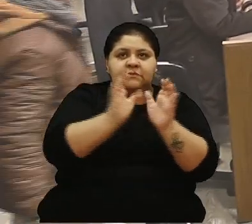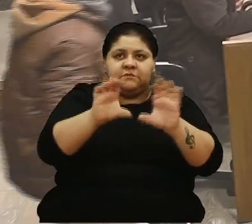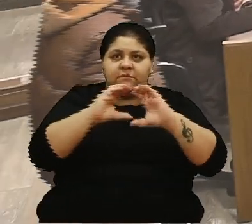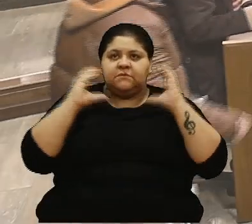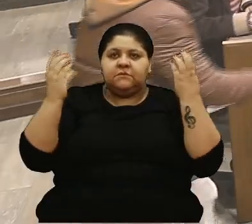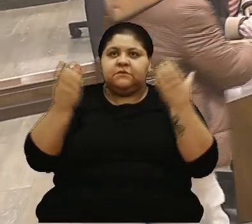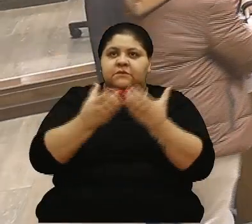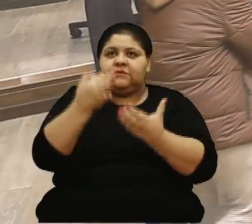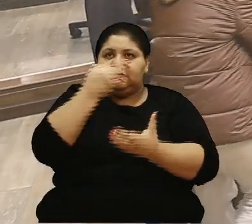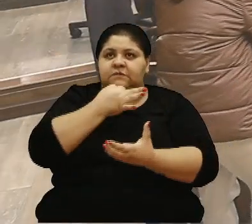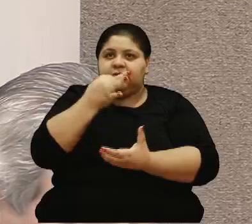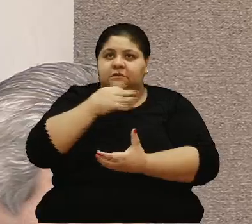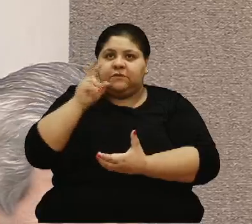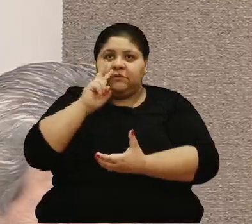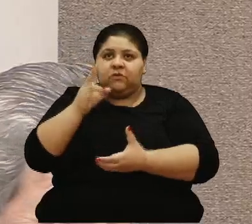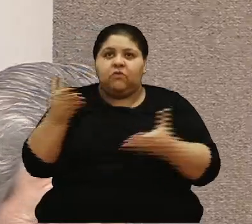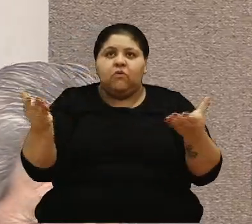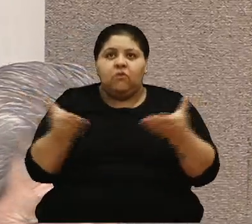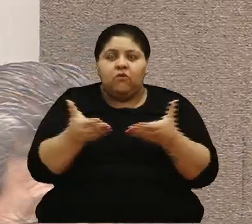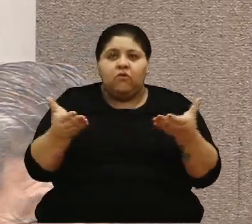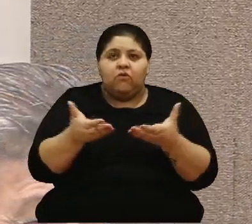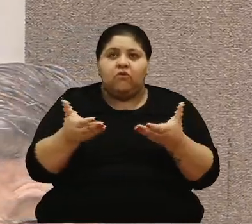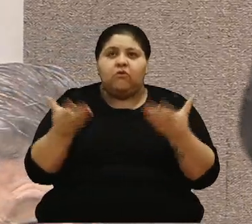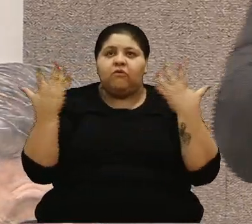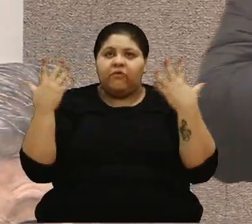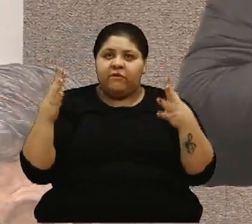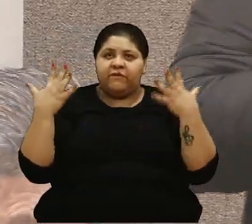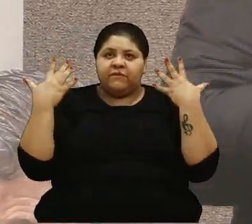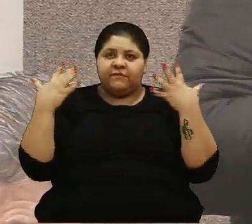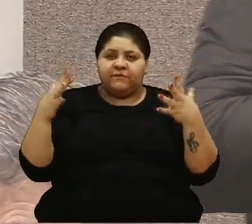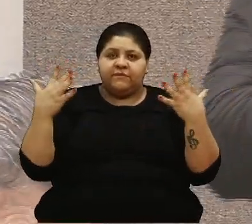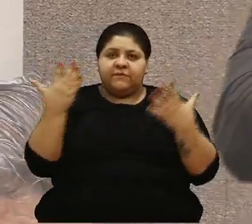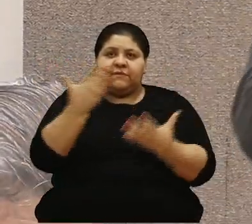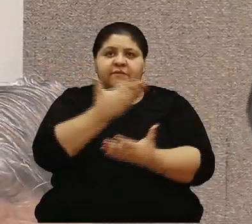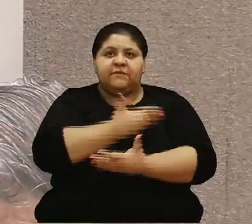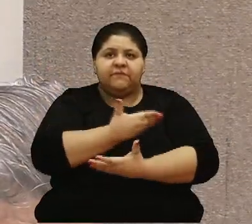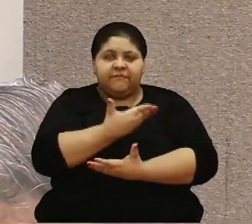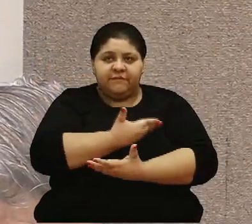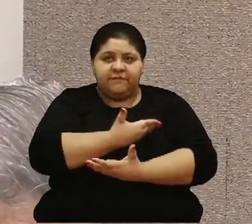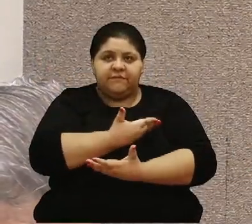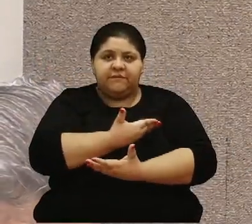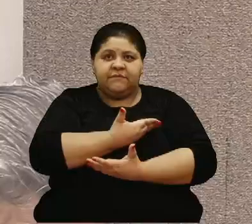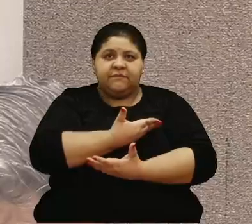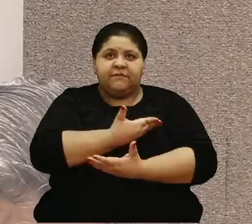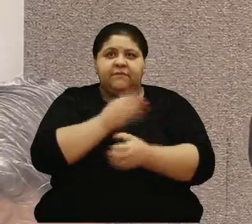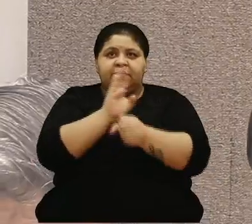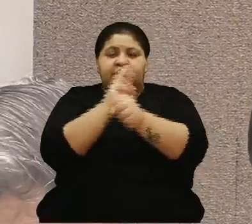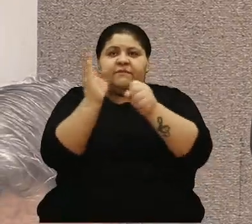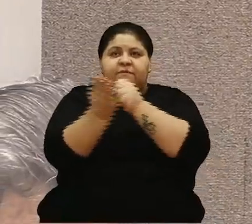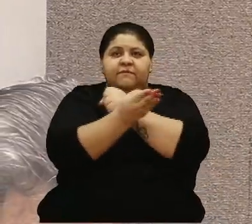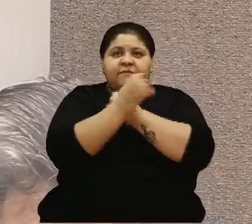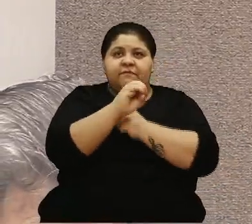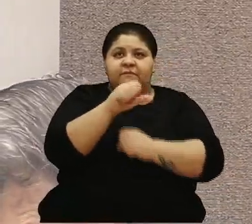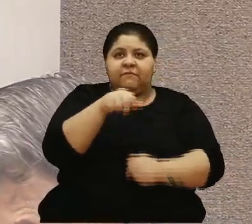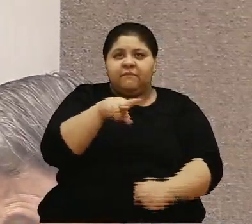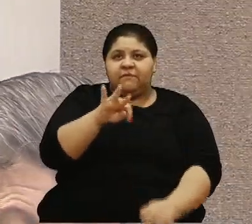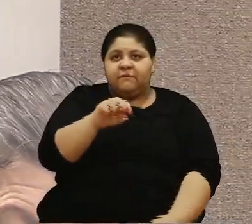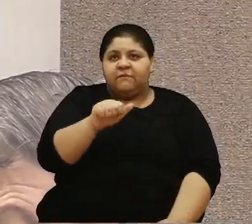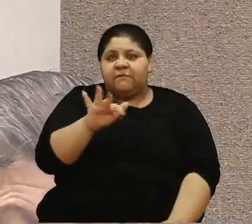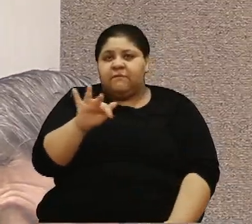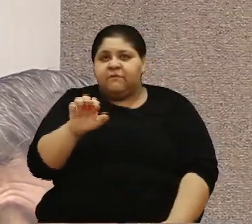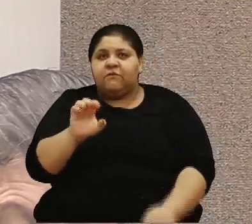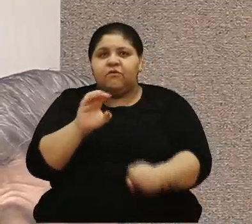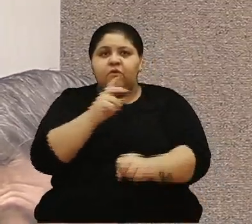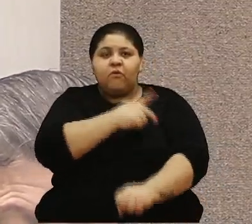que nos acompanha e assiste aqui. Hoje eu quero fazer um voto de congratulações ao meu amigo, peço a palavra, presidente, lá do bairro Santa Fé, o pastor Fabiano Panceira,